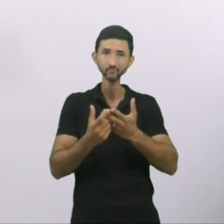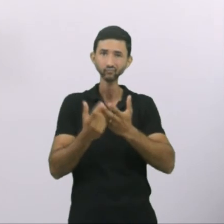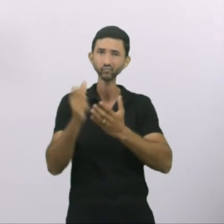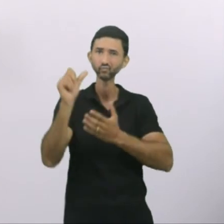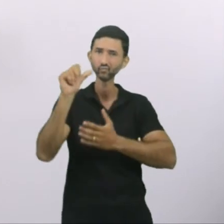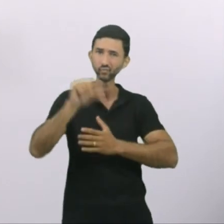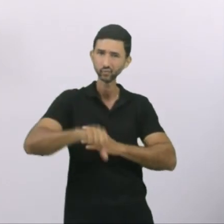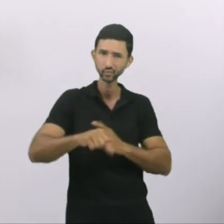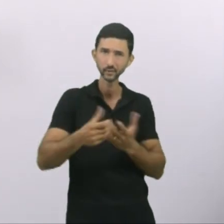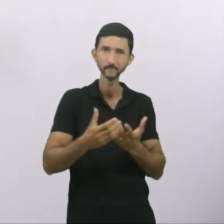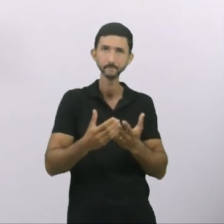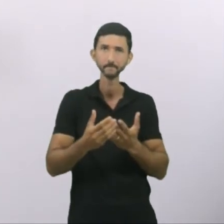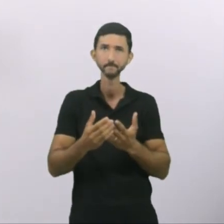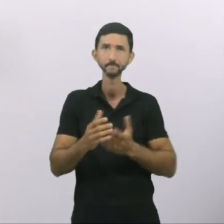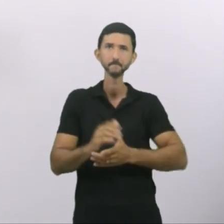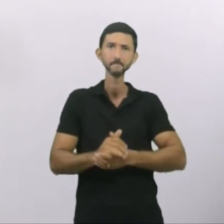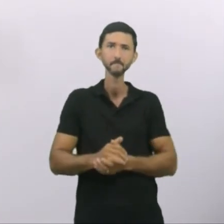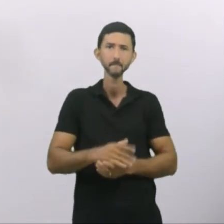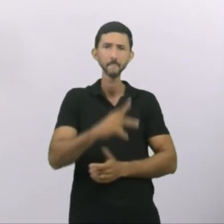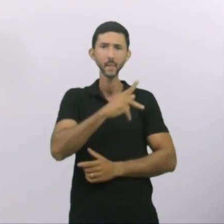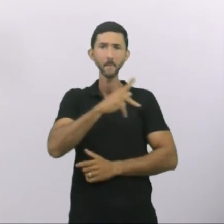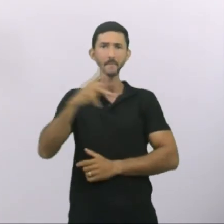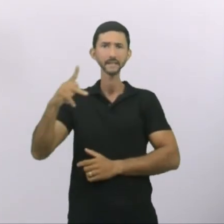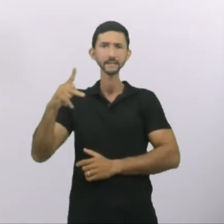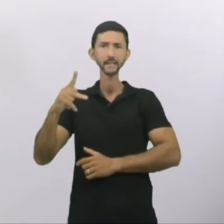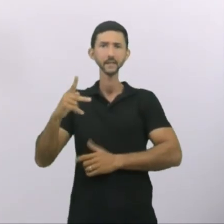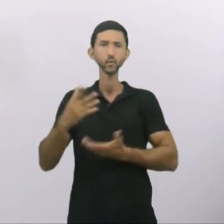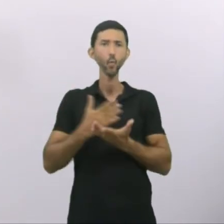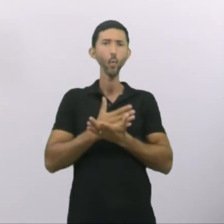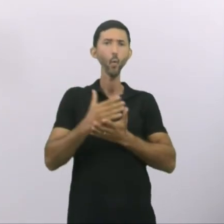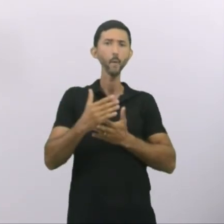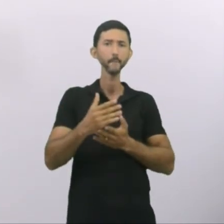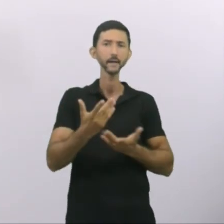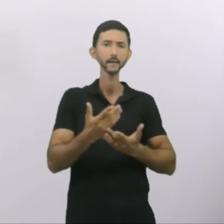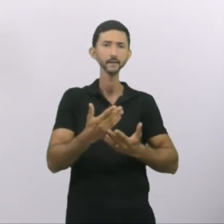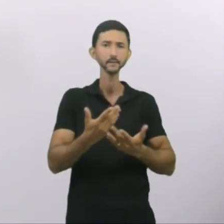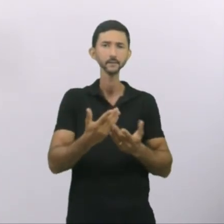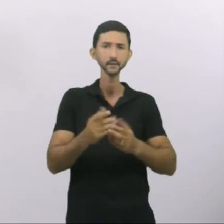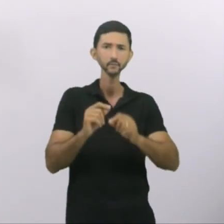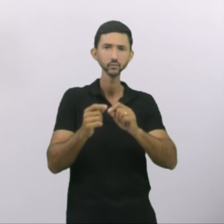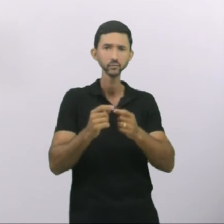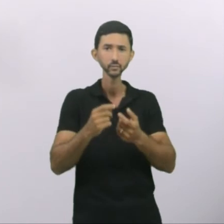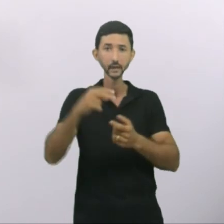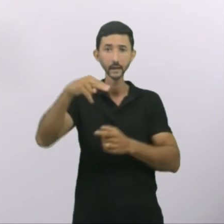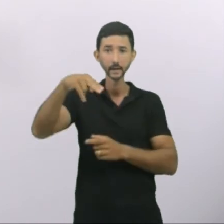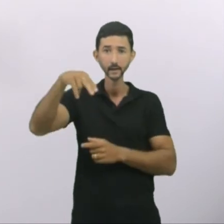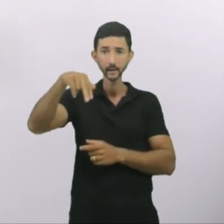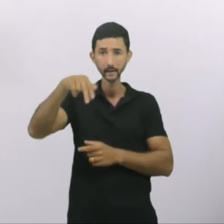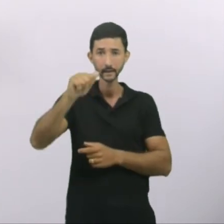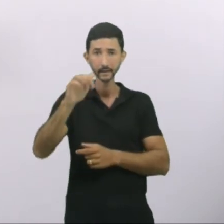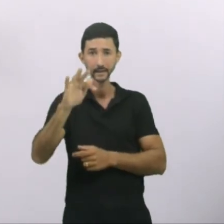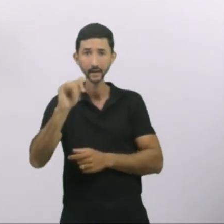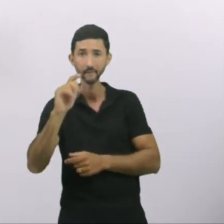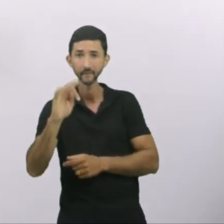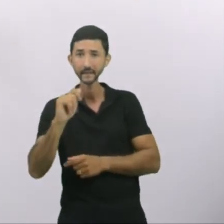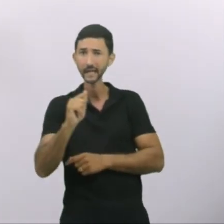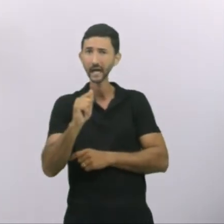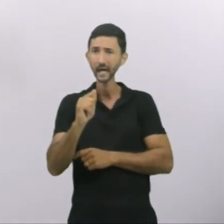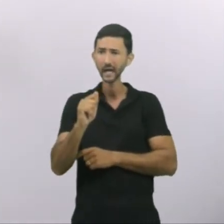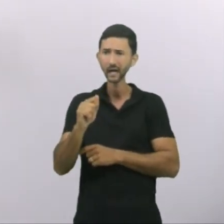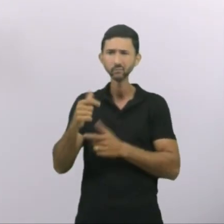acabar. Donald Trump, quando entra no governo norte-americano, ele diz que o NAFTA é